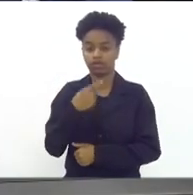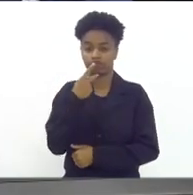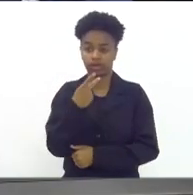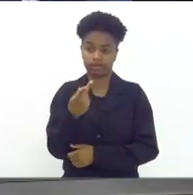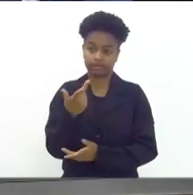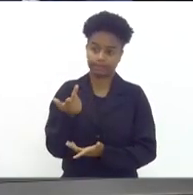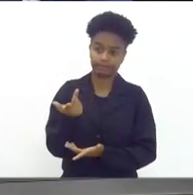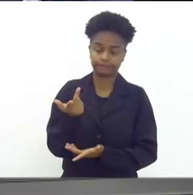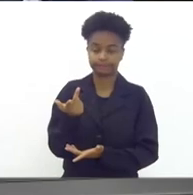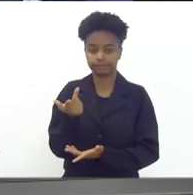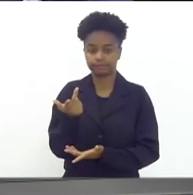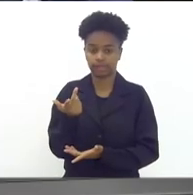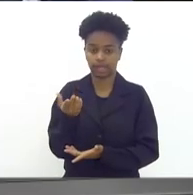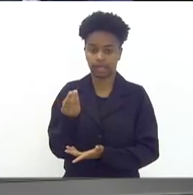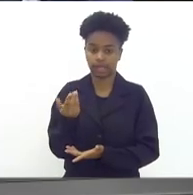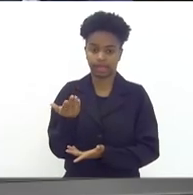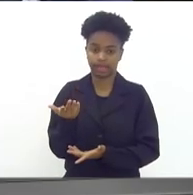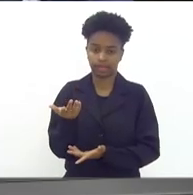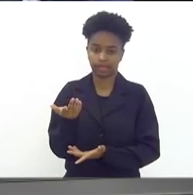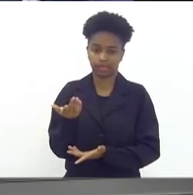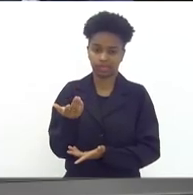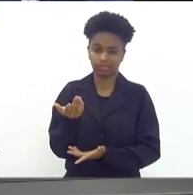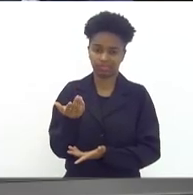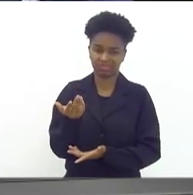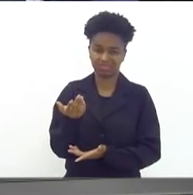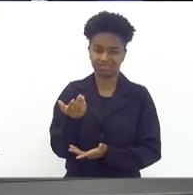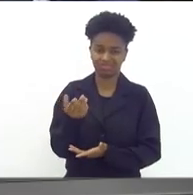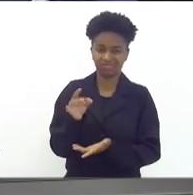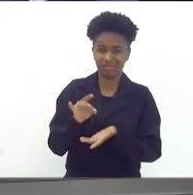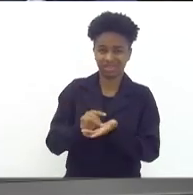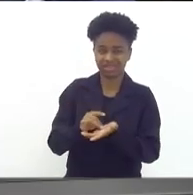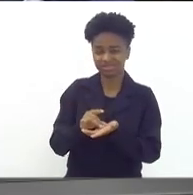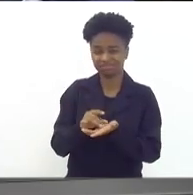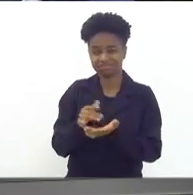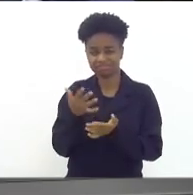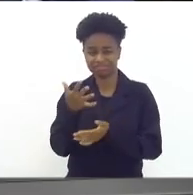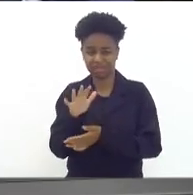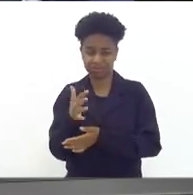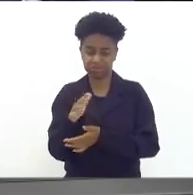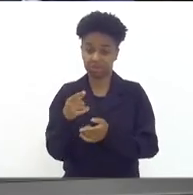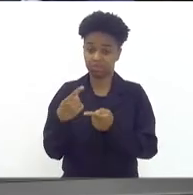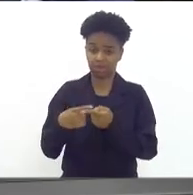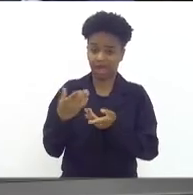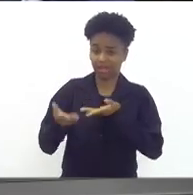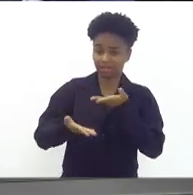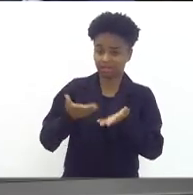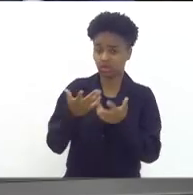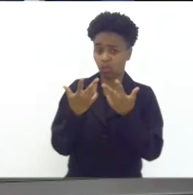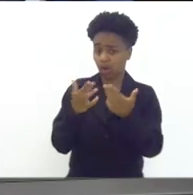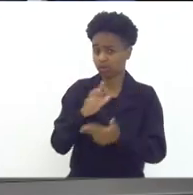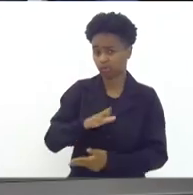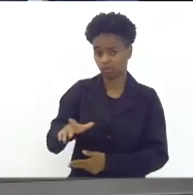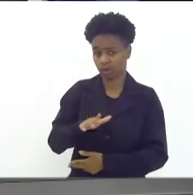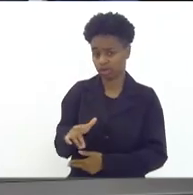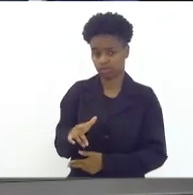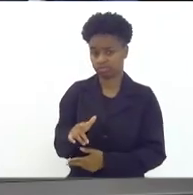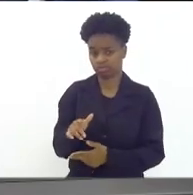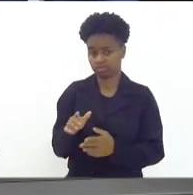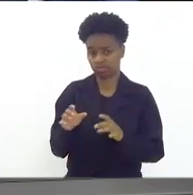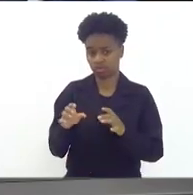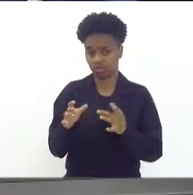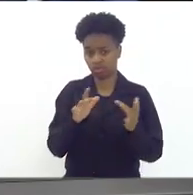é meia verdade mas eu estou em parte não é o mesmo atendimento de uma rede estruturada